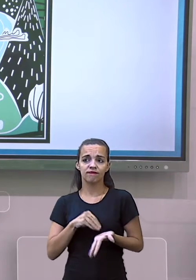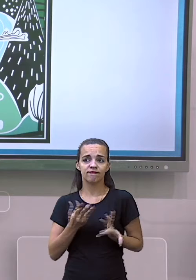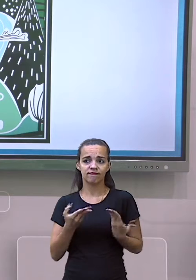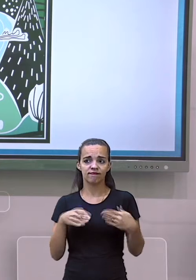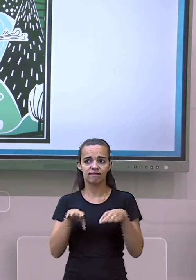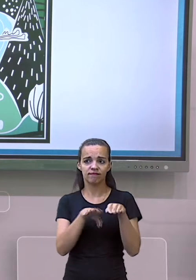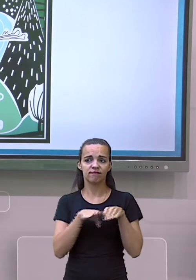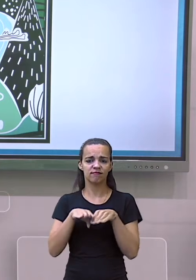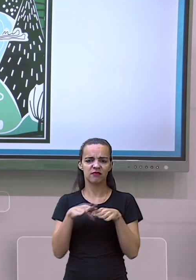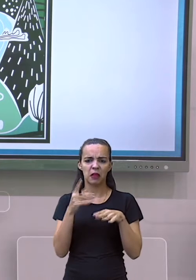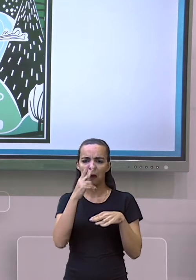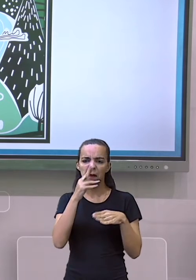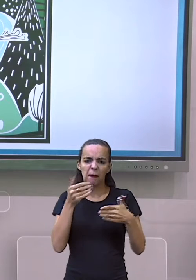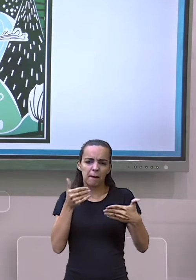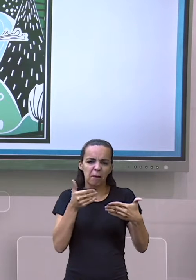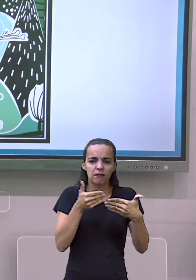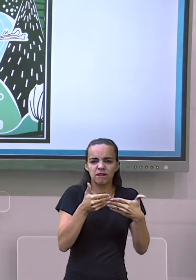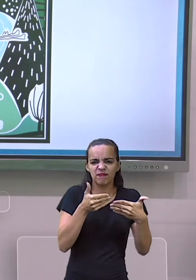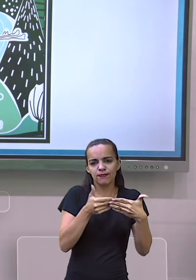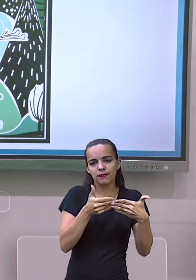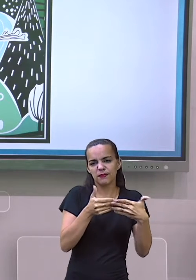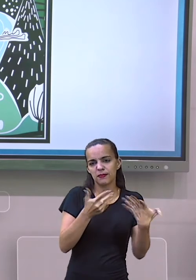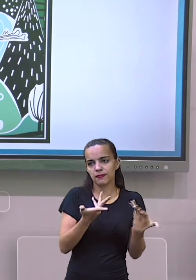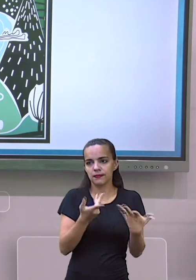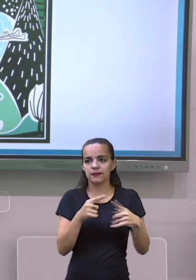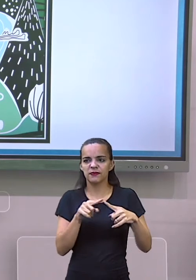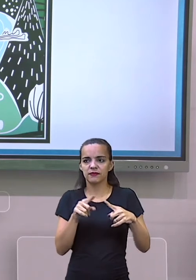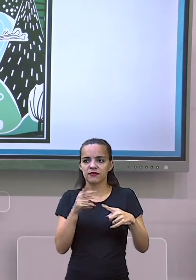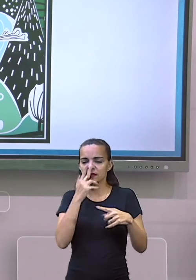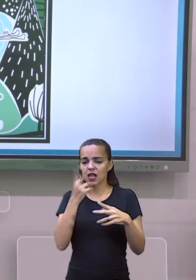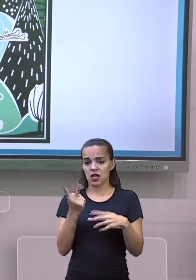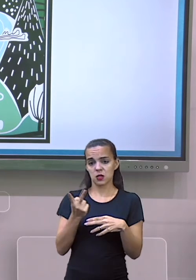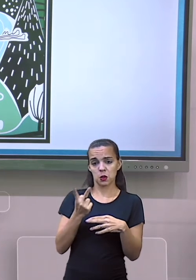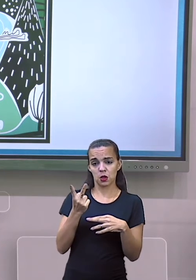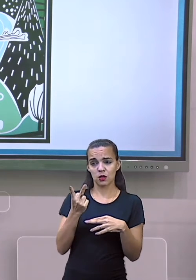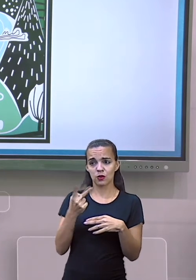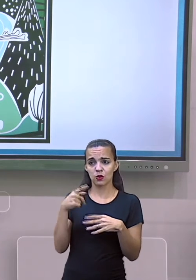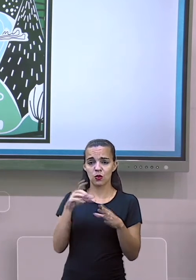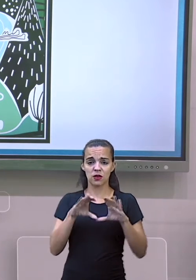muito próxima, essa lacuna, né?